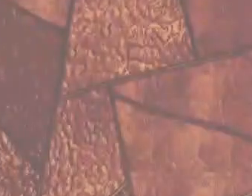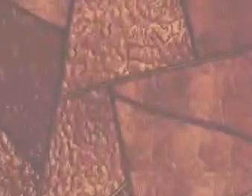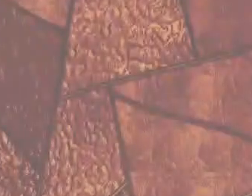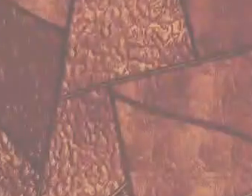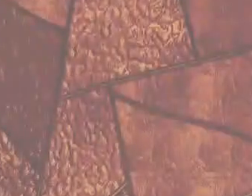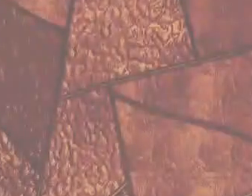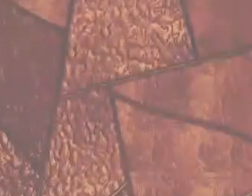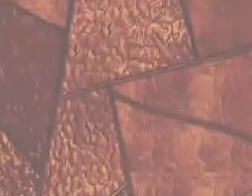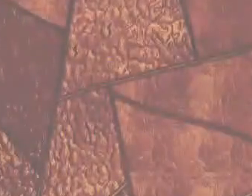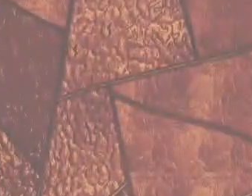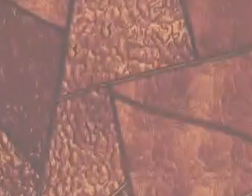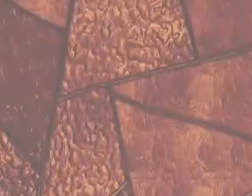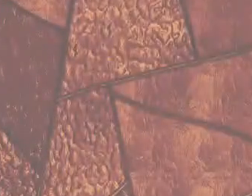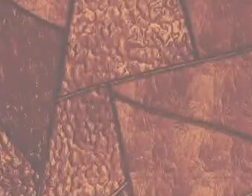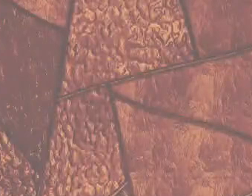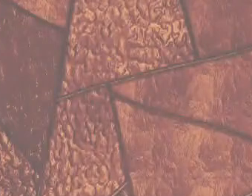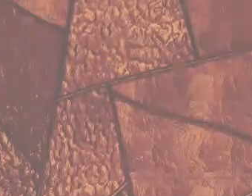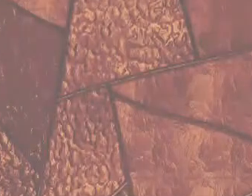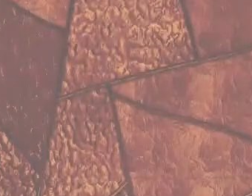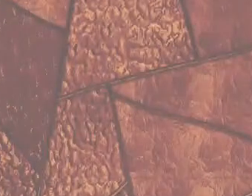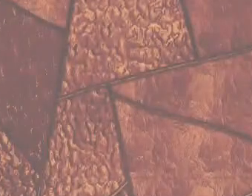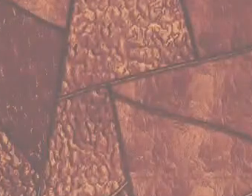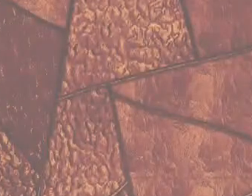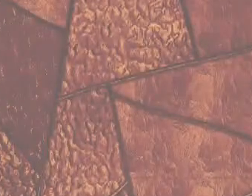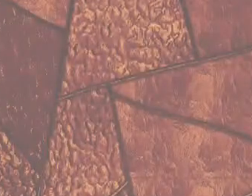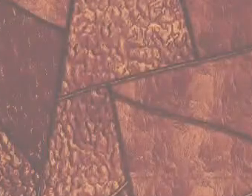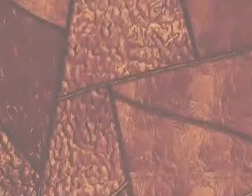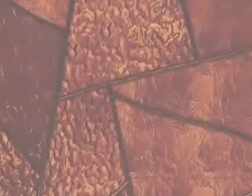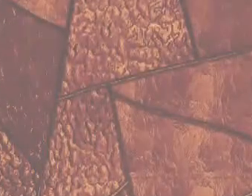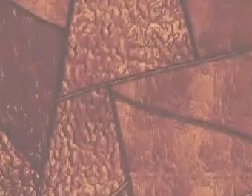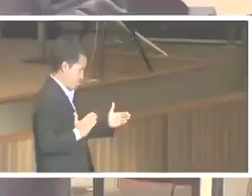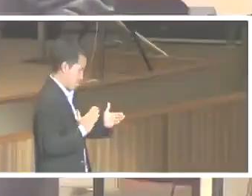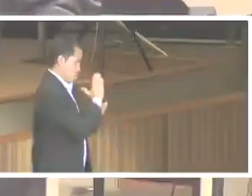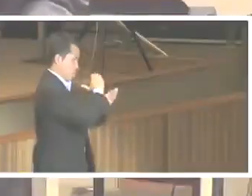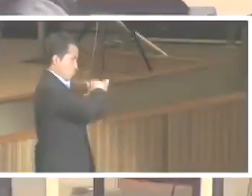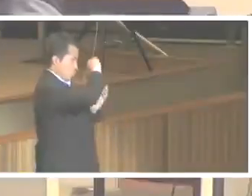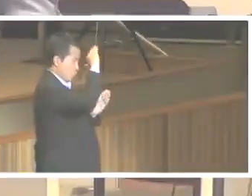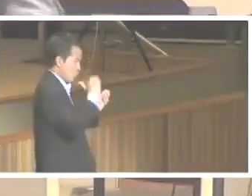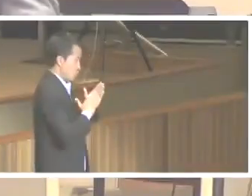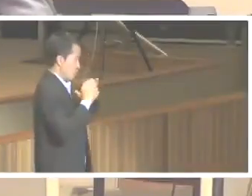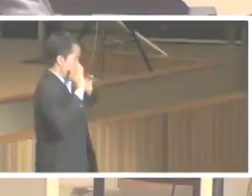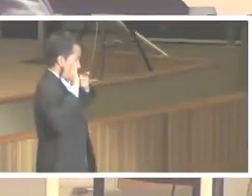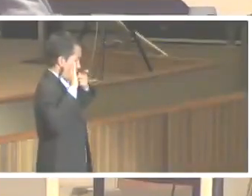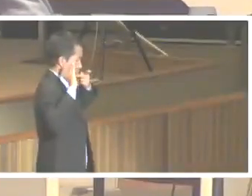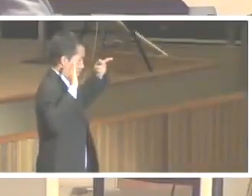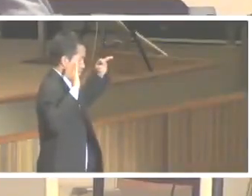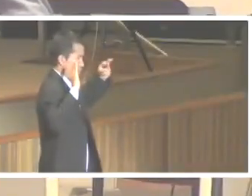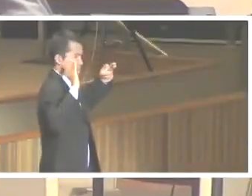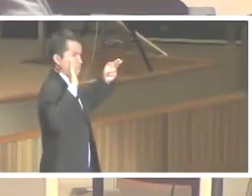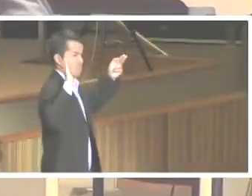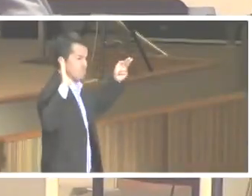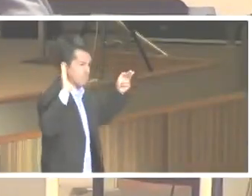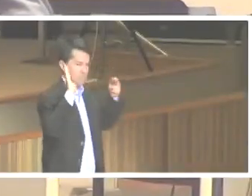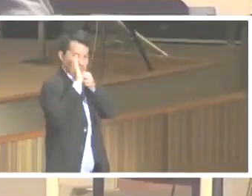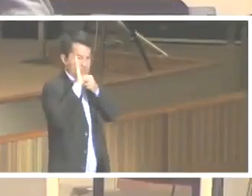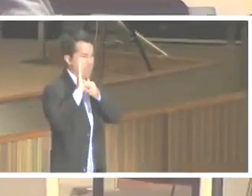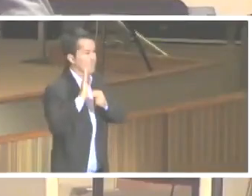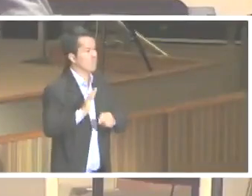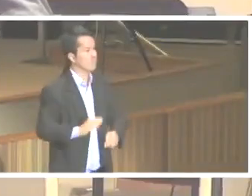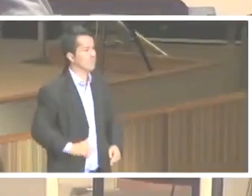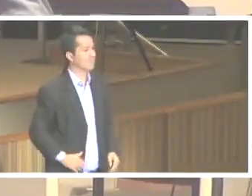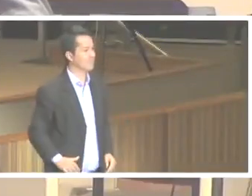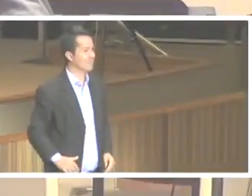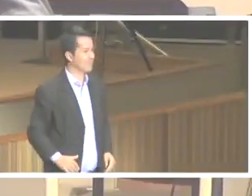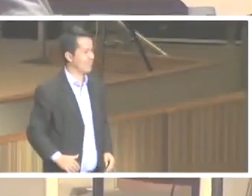suas promessas esse é o deus que eu adoro a dinâmica da fé